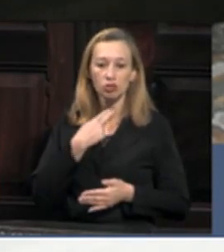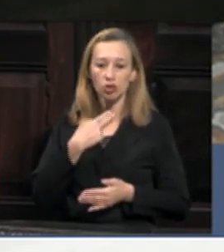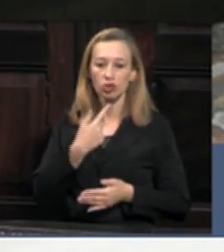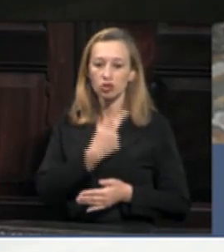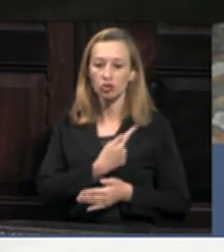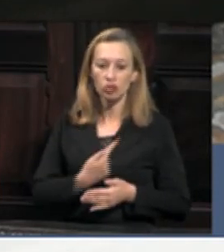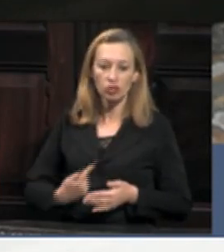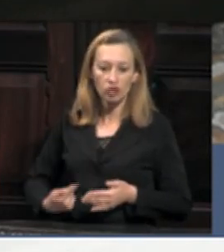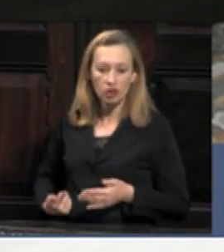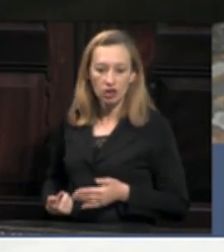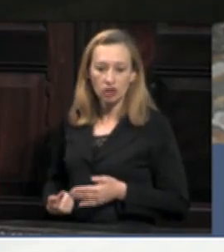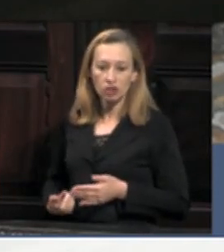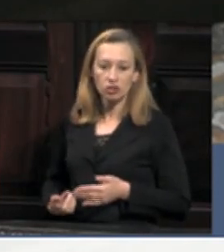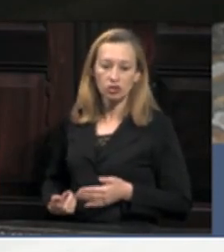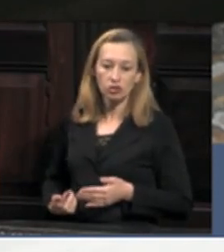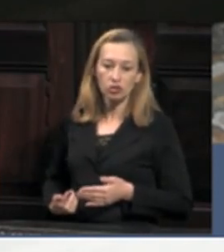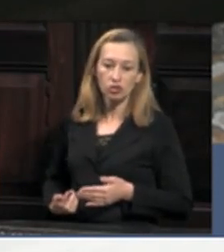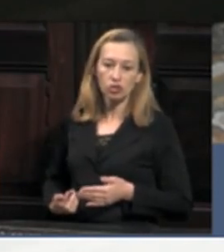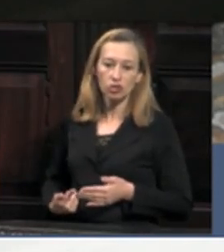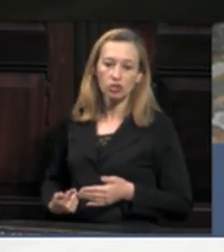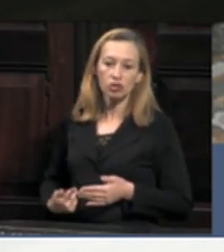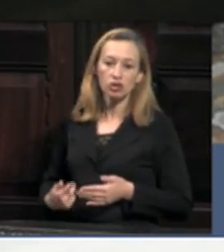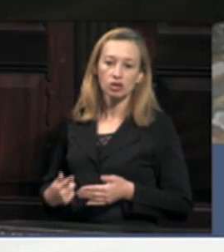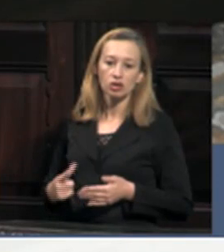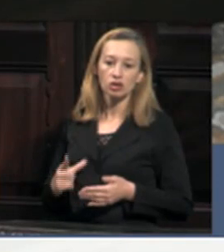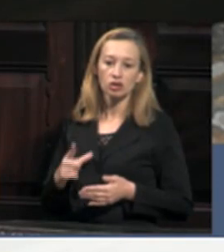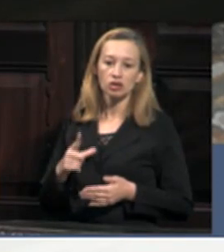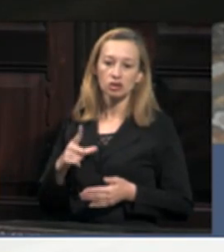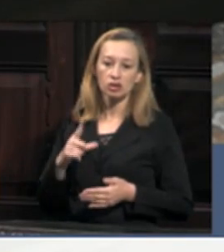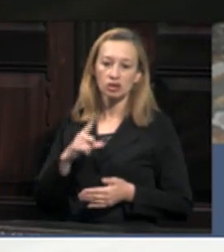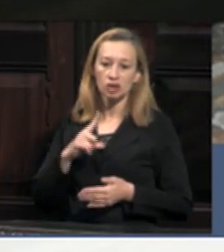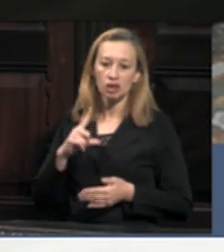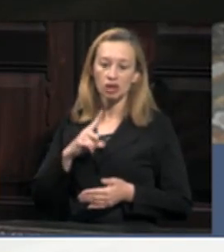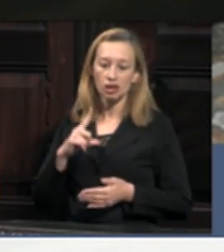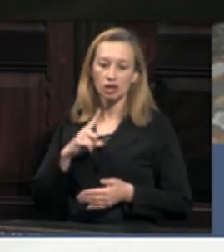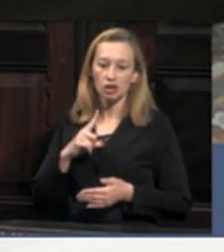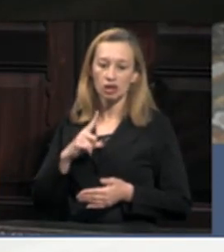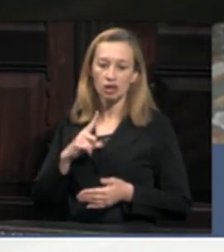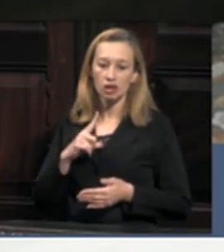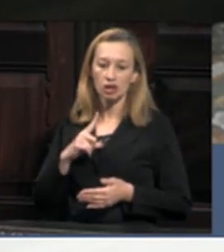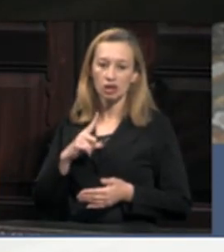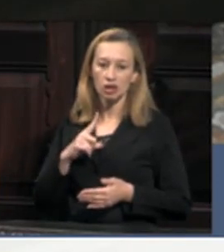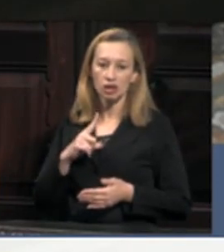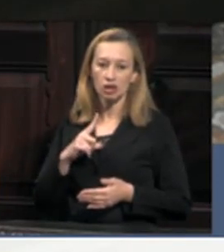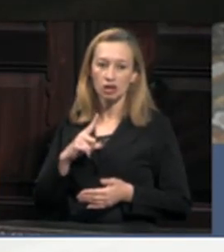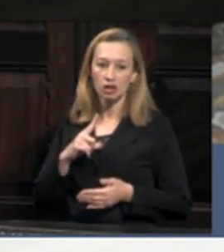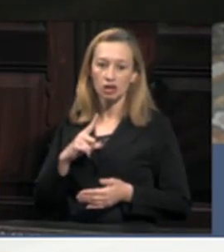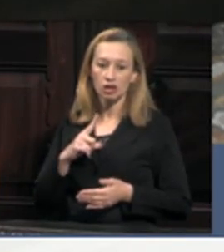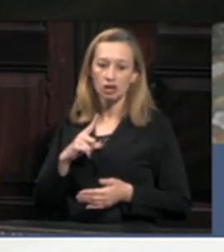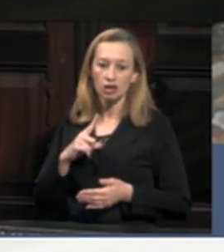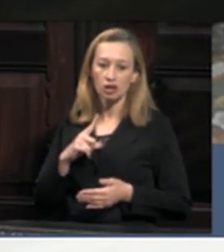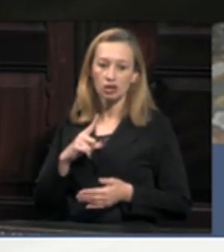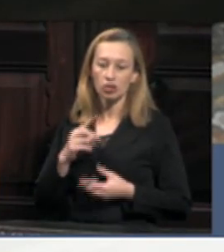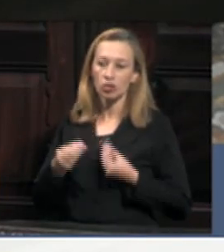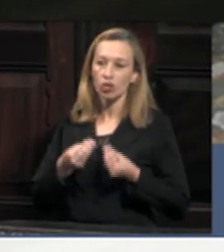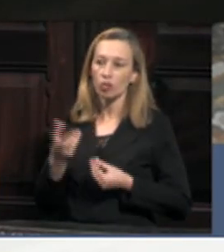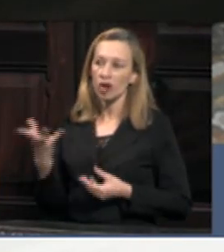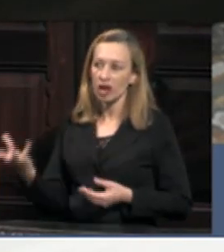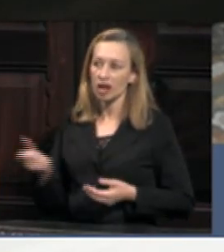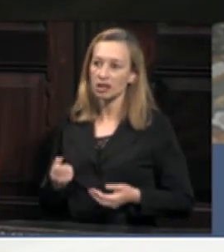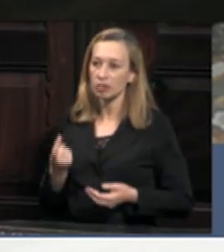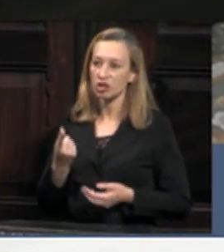casa benefício fiscal, tratamento tributário especial de qualquer